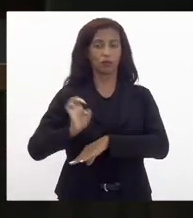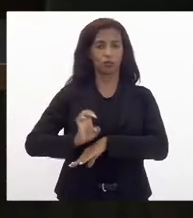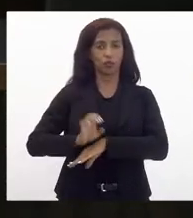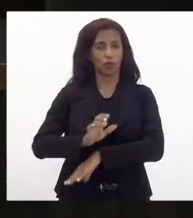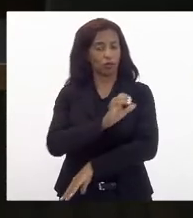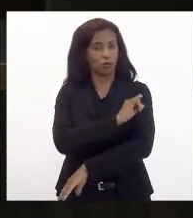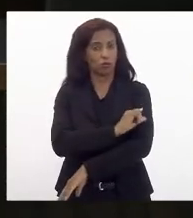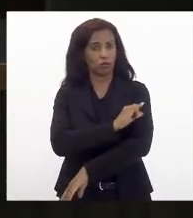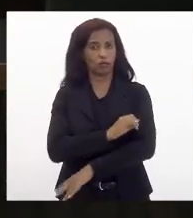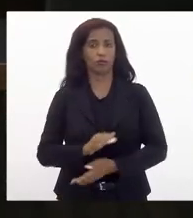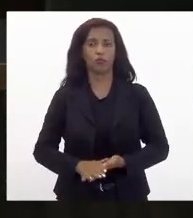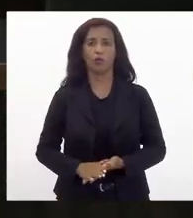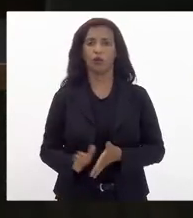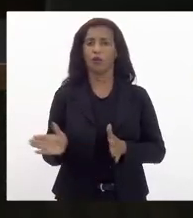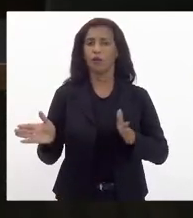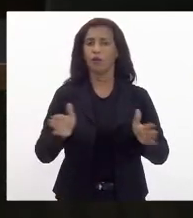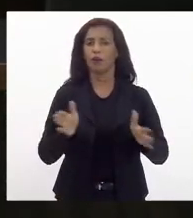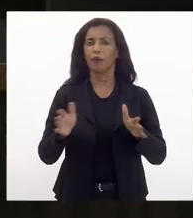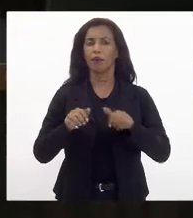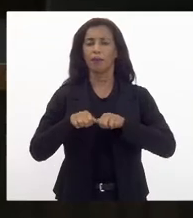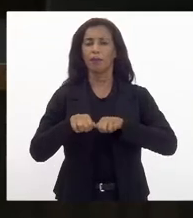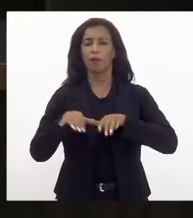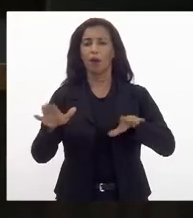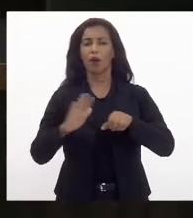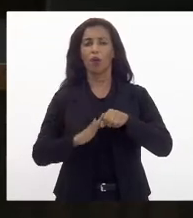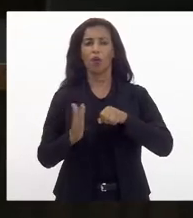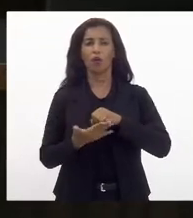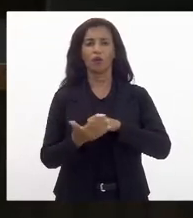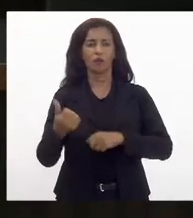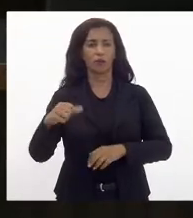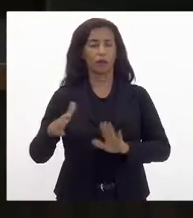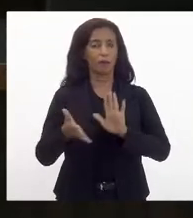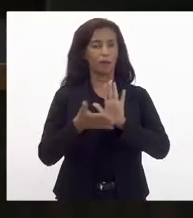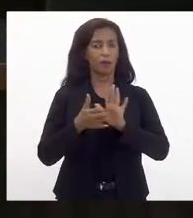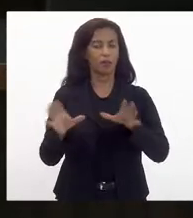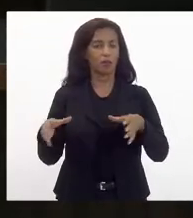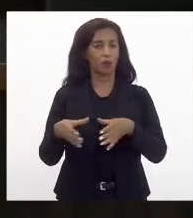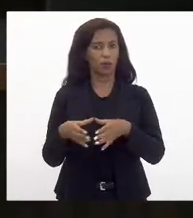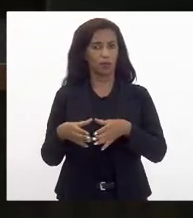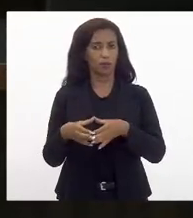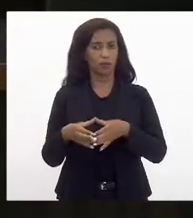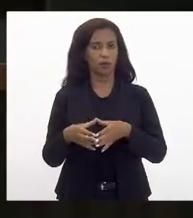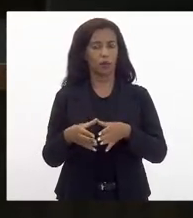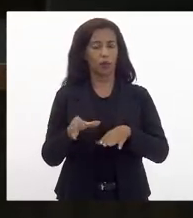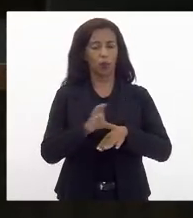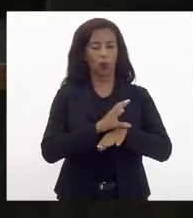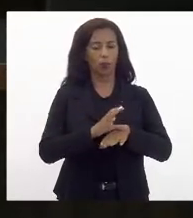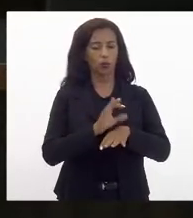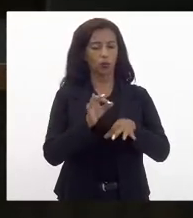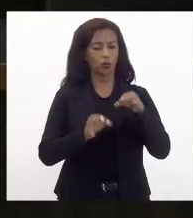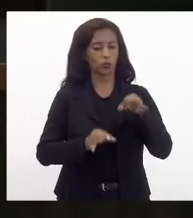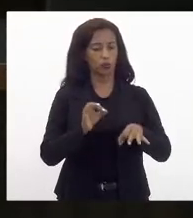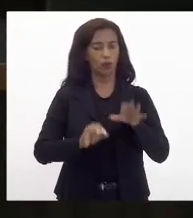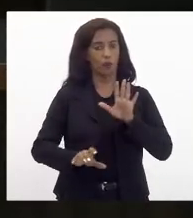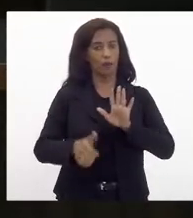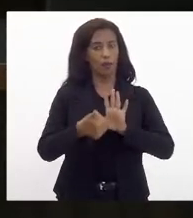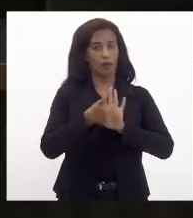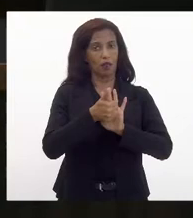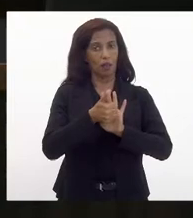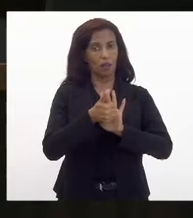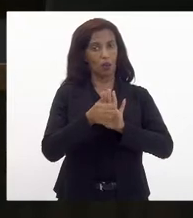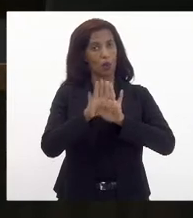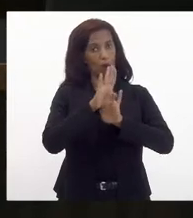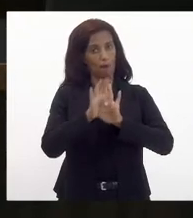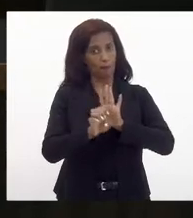do Estado do Rio de Janeiro no período de foto do covid-19 pareceres das comissões de constituição e justiça pela legalidade